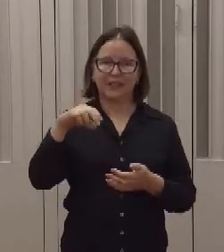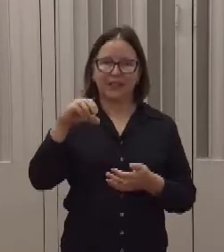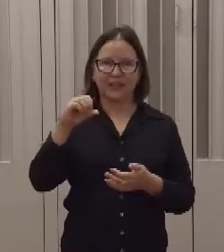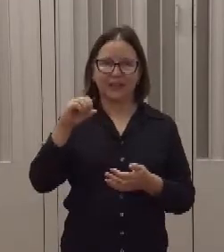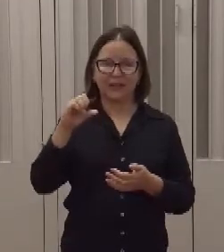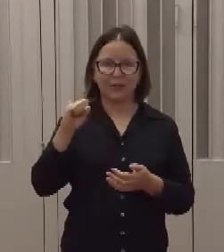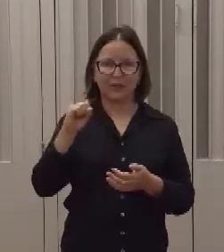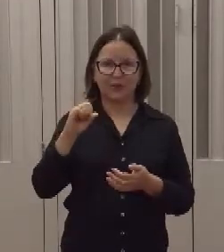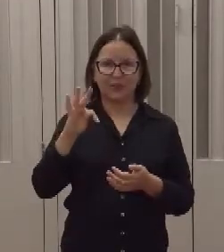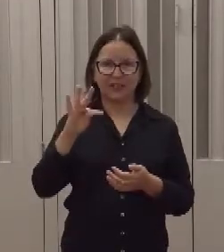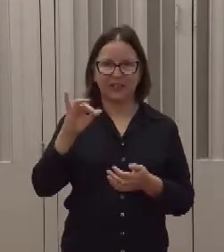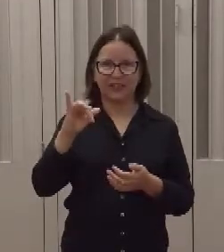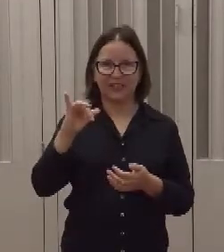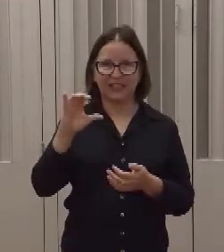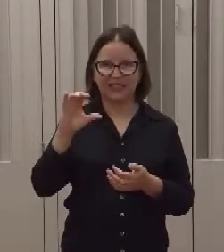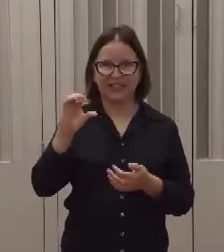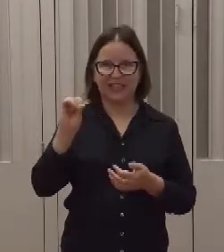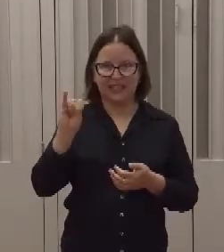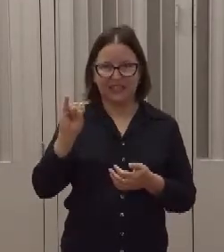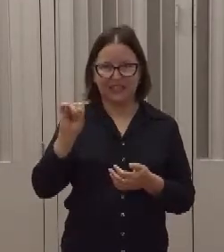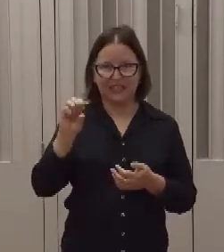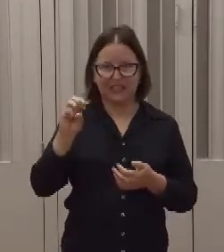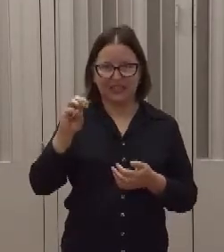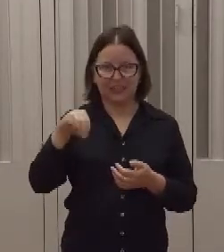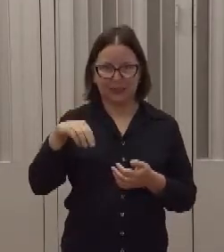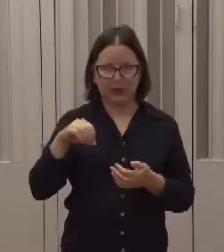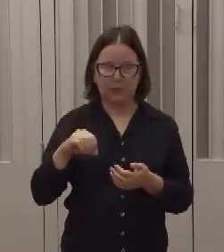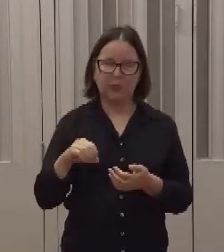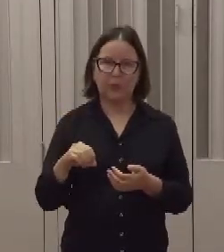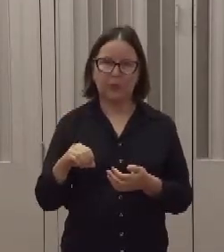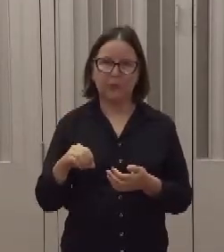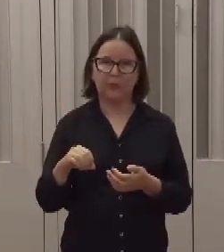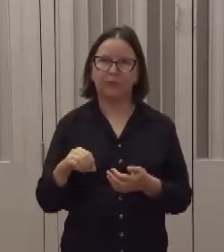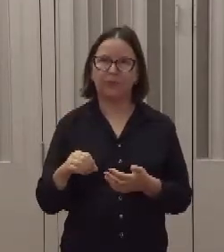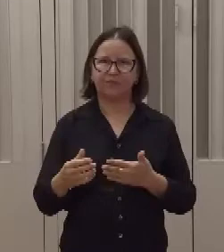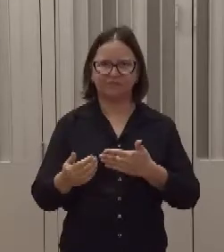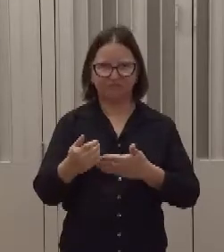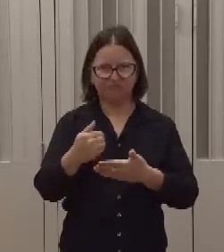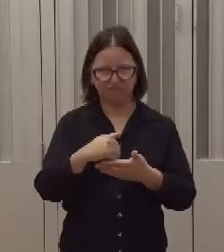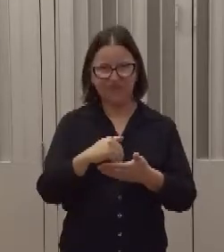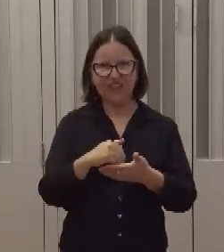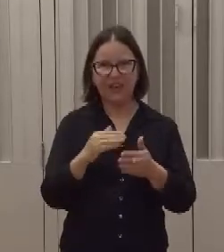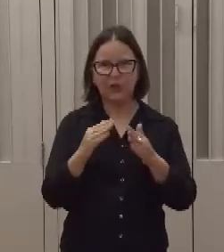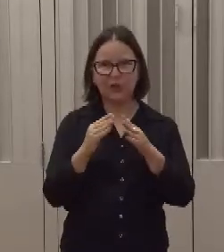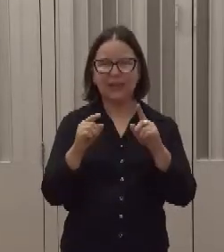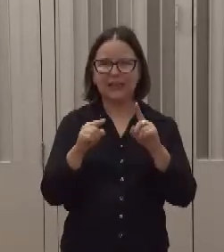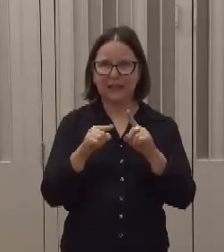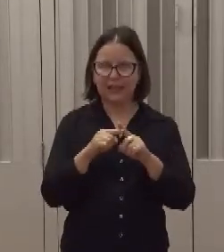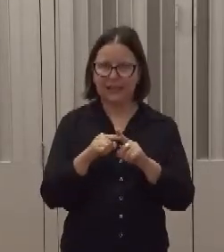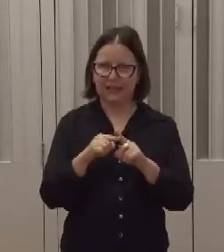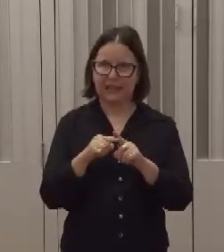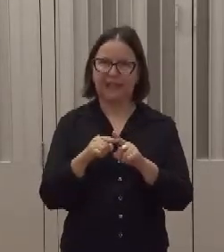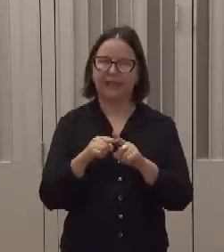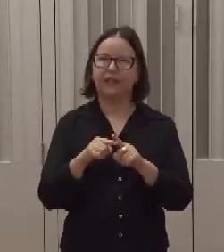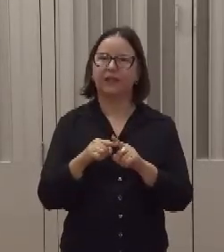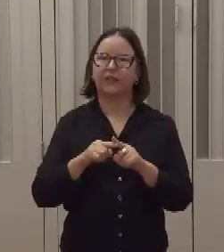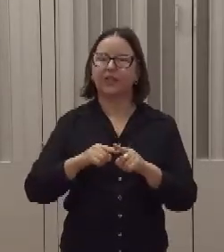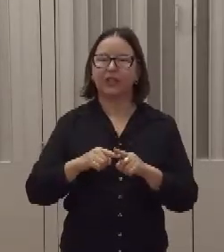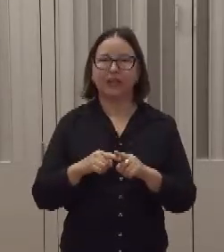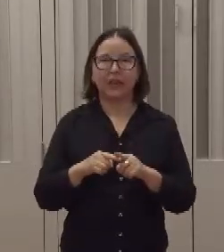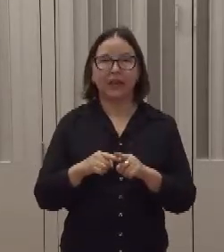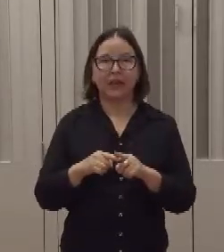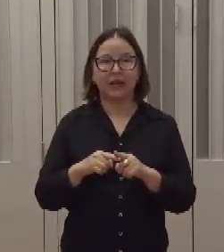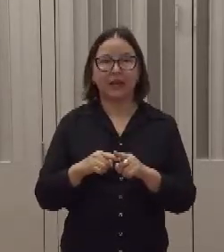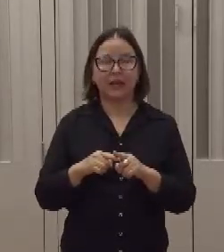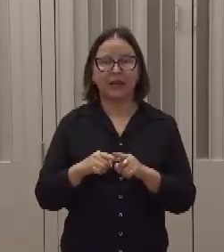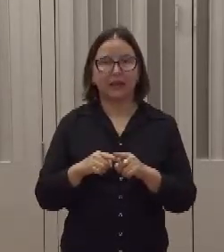vem entrando e permeando na igreja no tempo de João, já poucos anos depois da morte do nosso Senhor, e que vem crescendo e